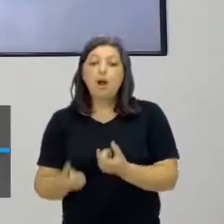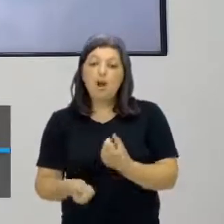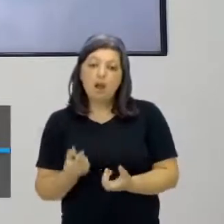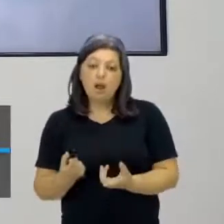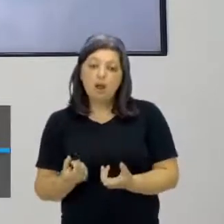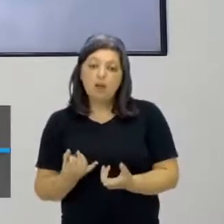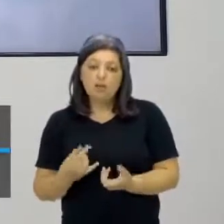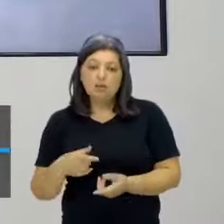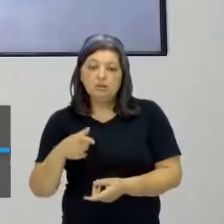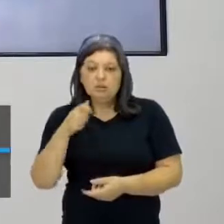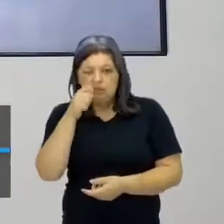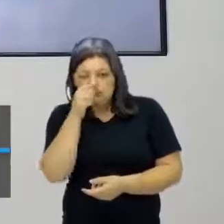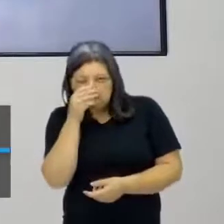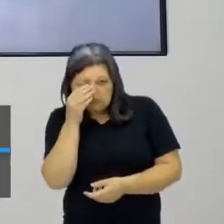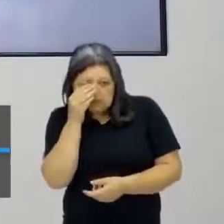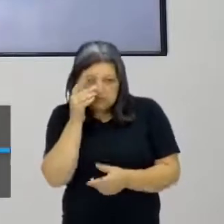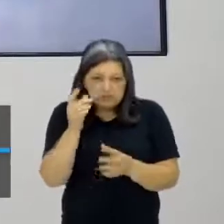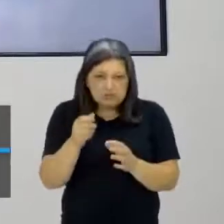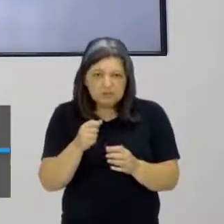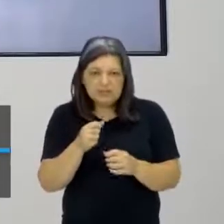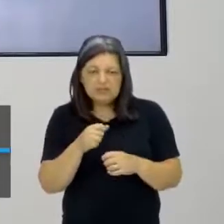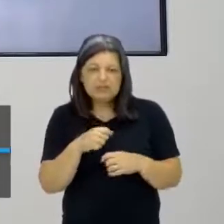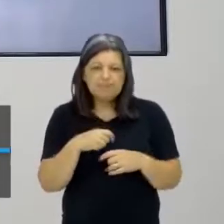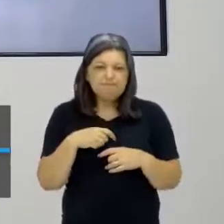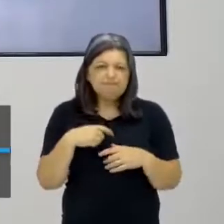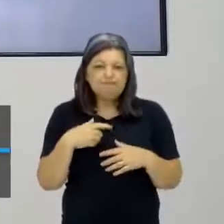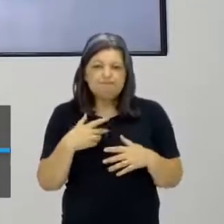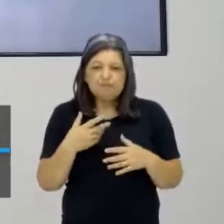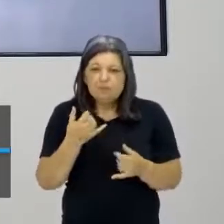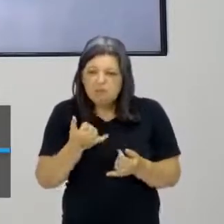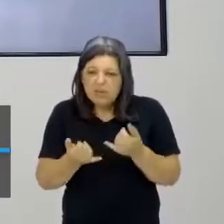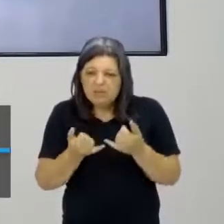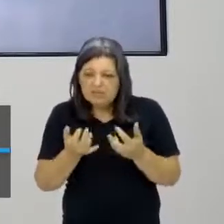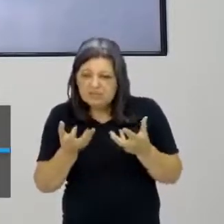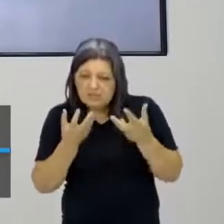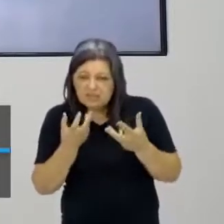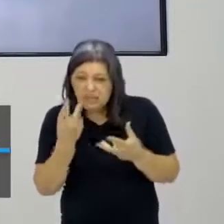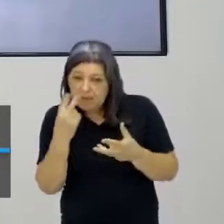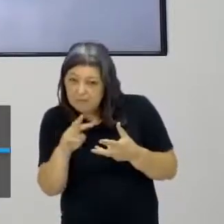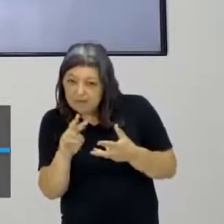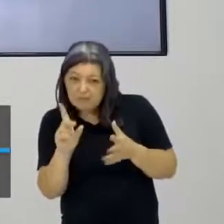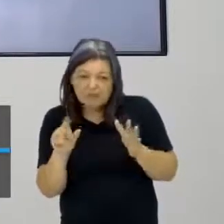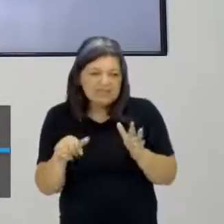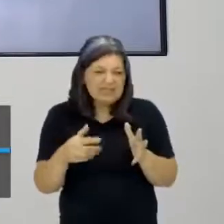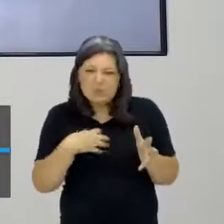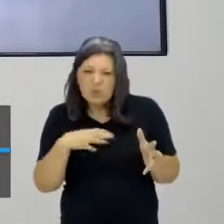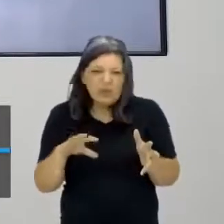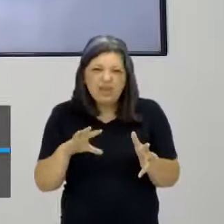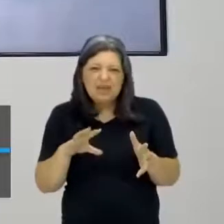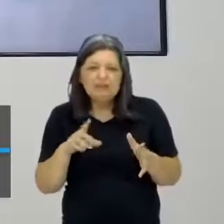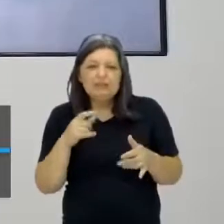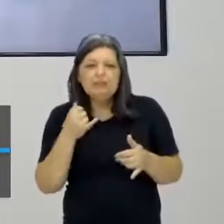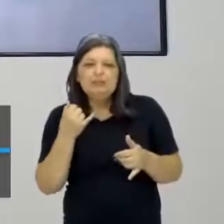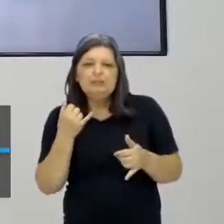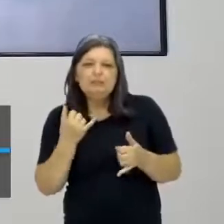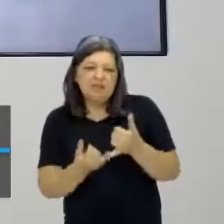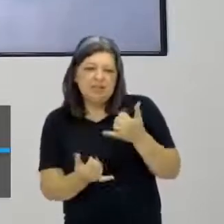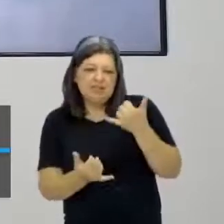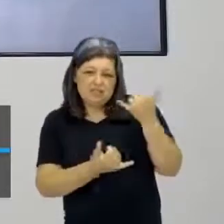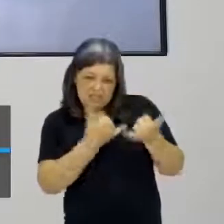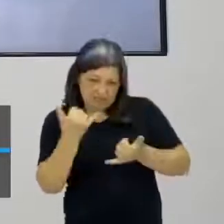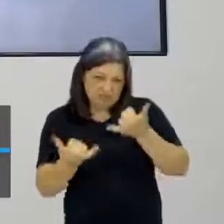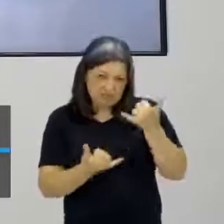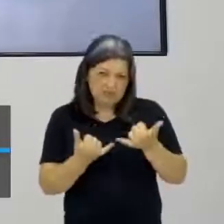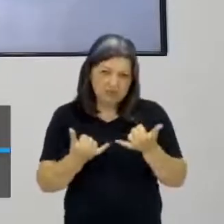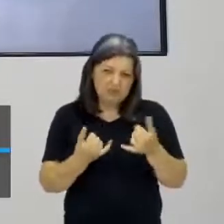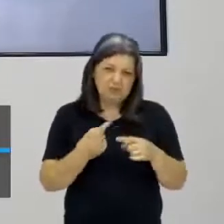ele está com o olho fechado, o olho aberto, ele está assim, tipo, algo que ele quer ver, mas não quer olhar. Ele está se divertindo. Por que eu sei que ele está se